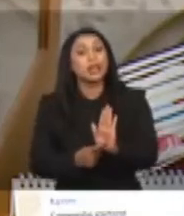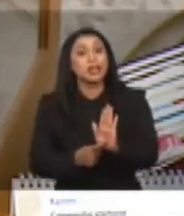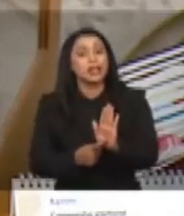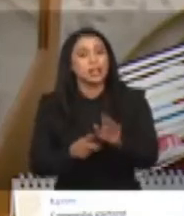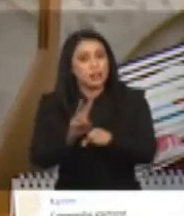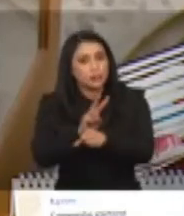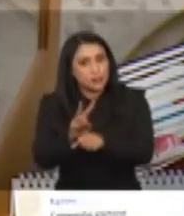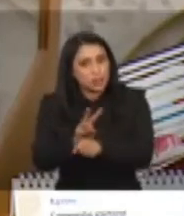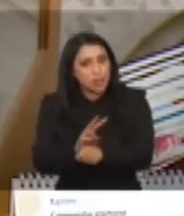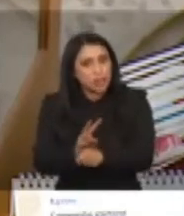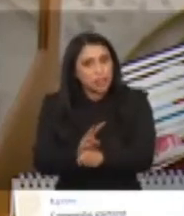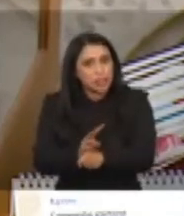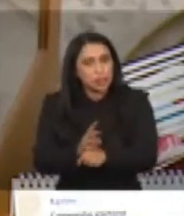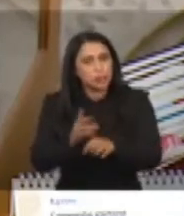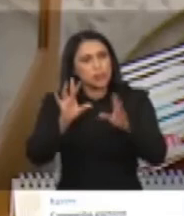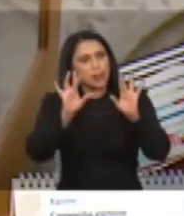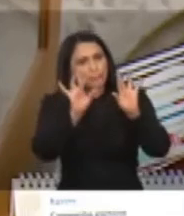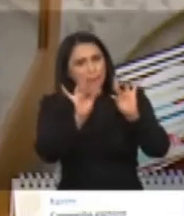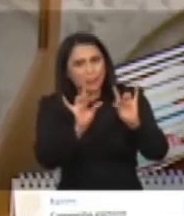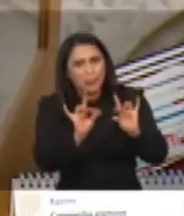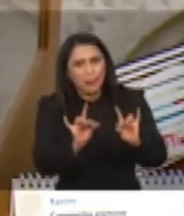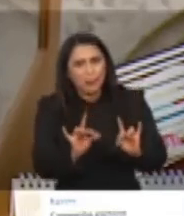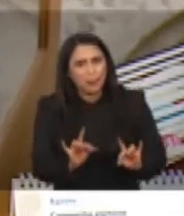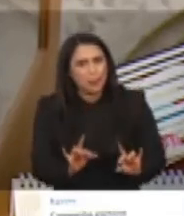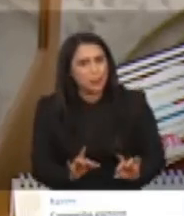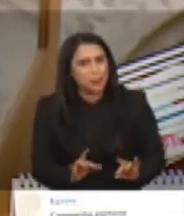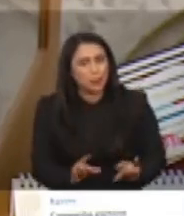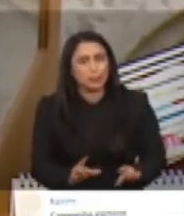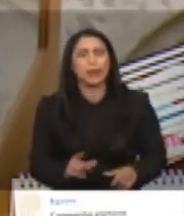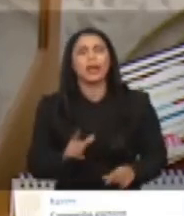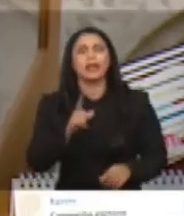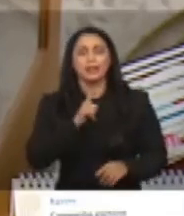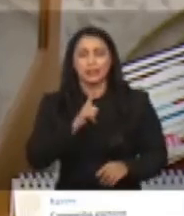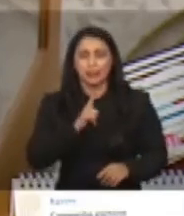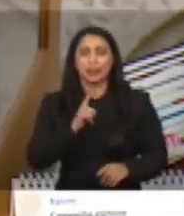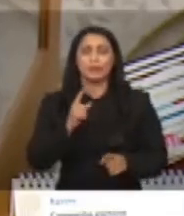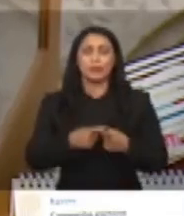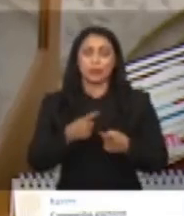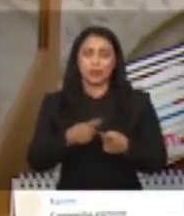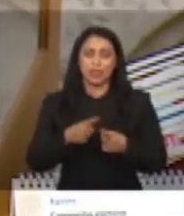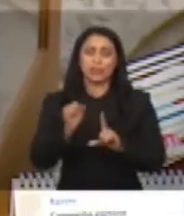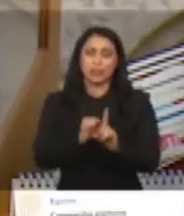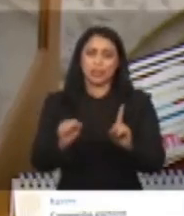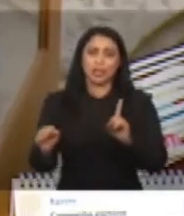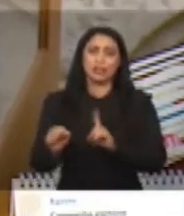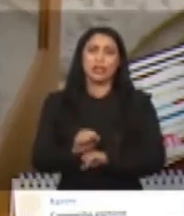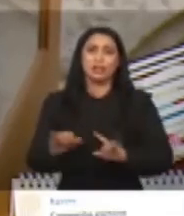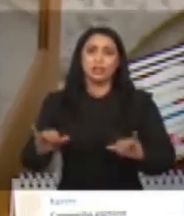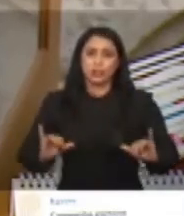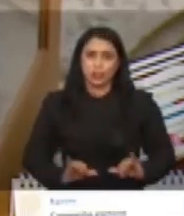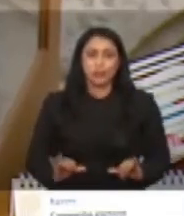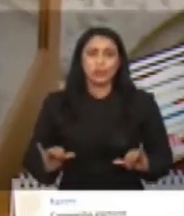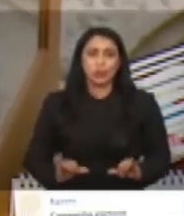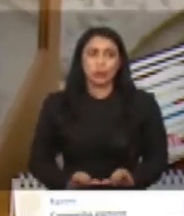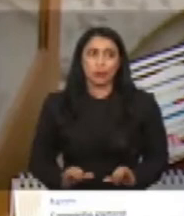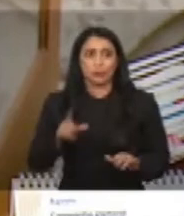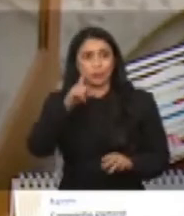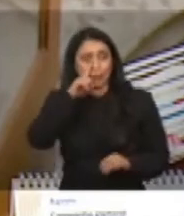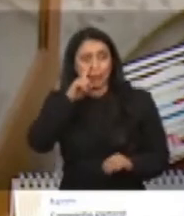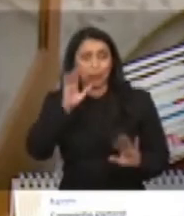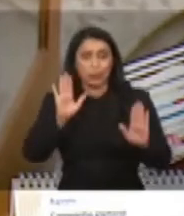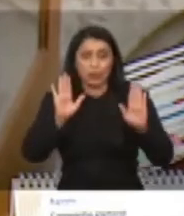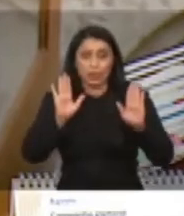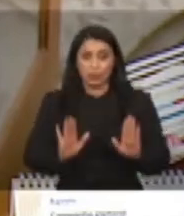ser abrangente e envolva atividade de enorme risco social. Quanto à